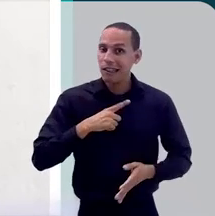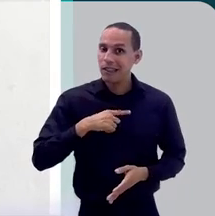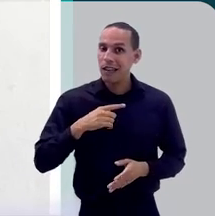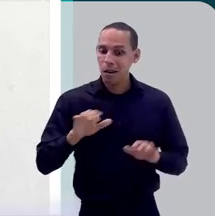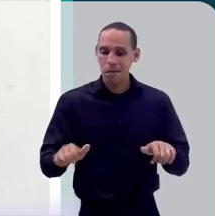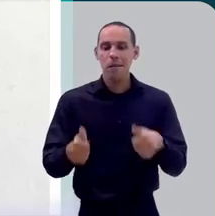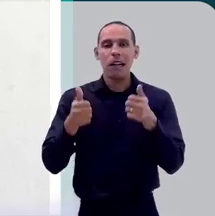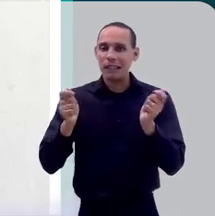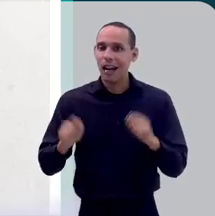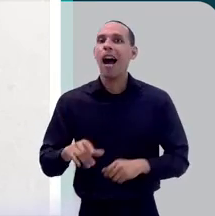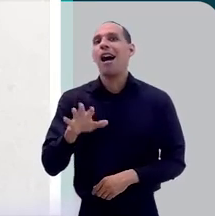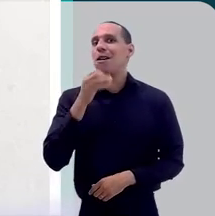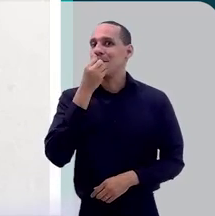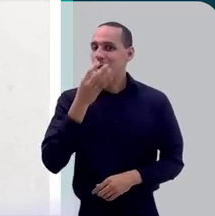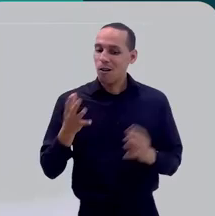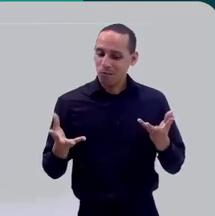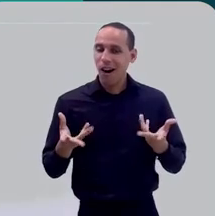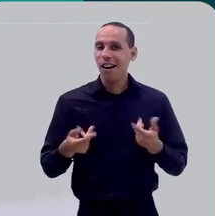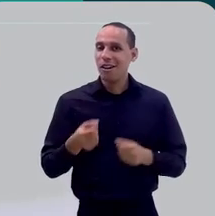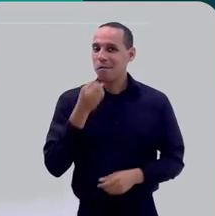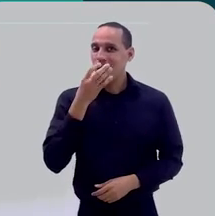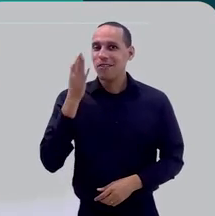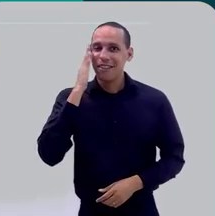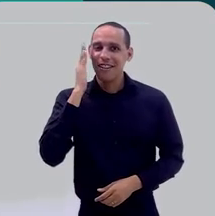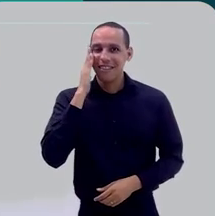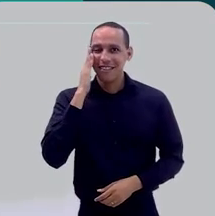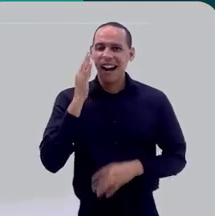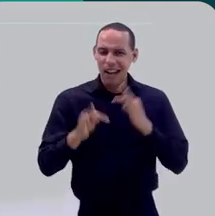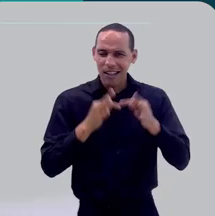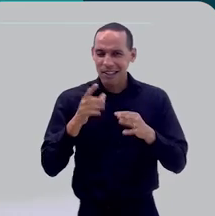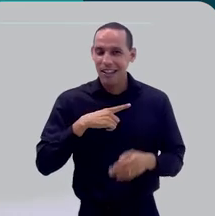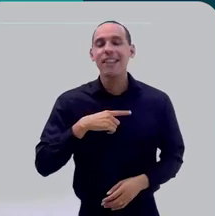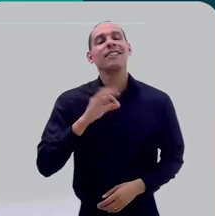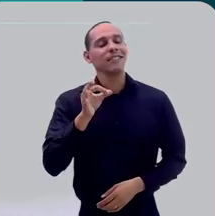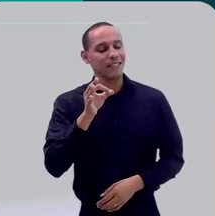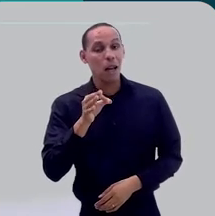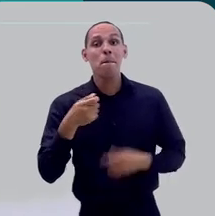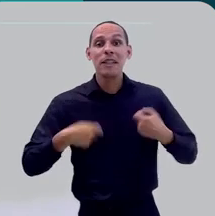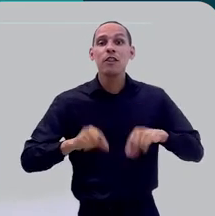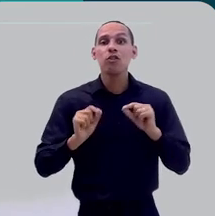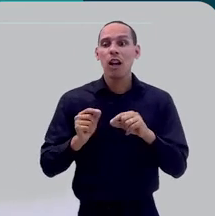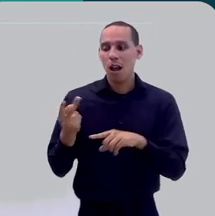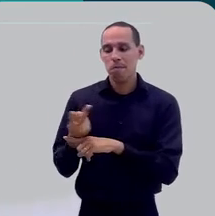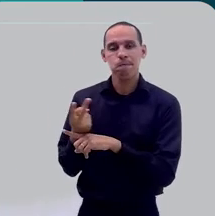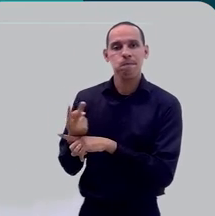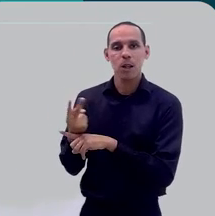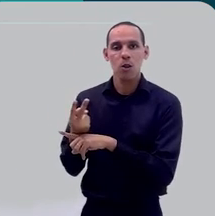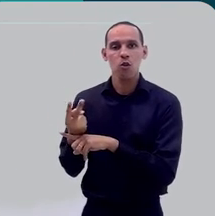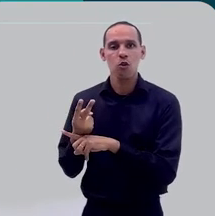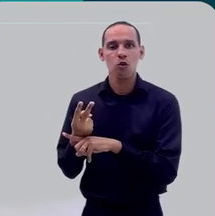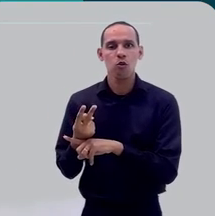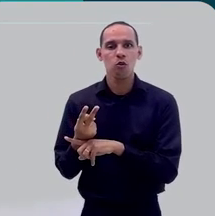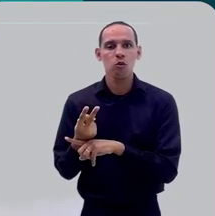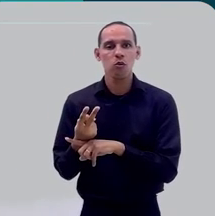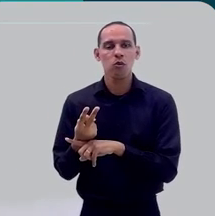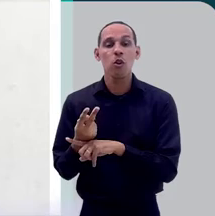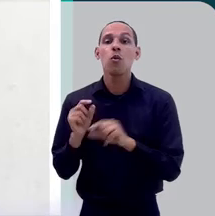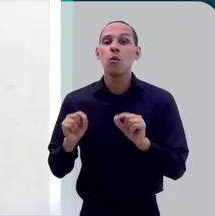melhora. Isso é fantástico, saber isso. Tá? Então, a pessoa precisa não apenas